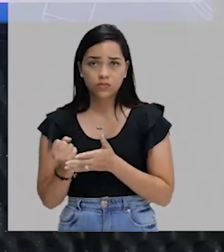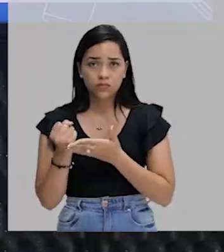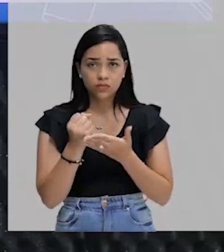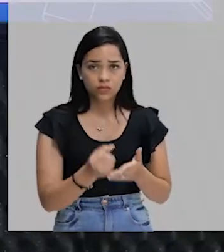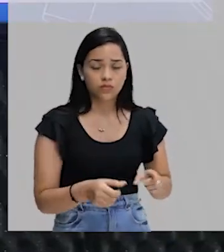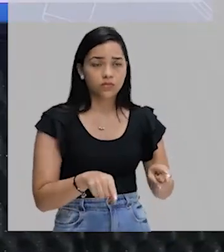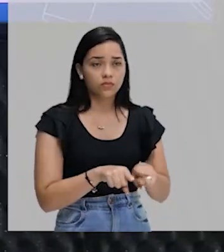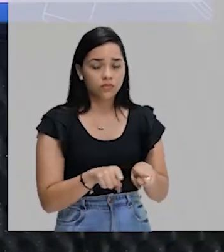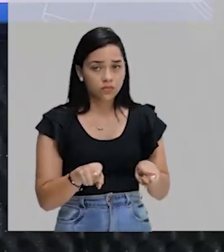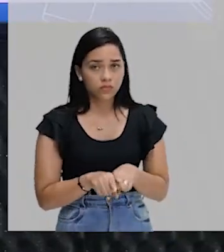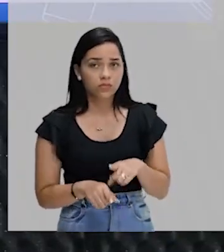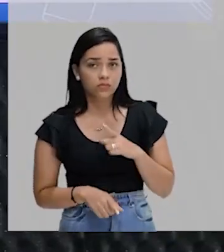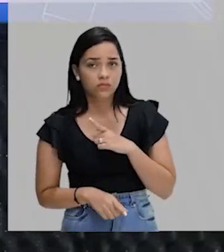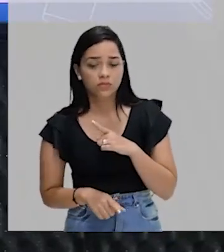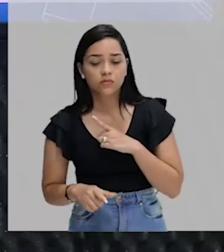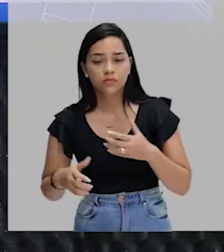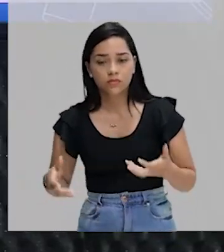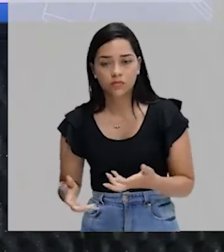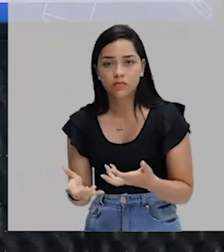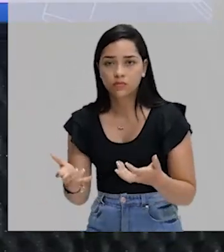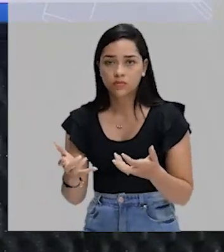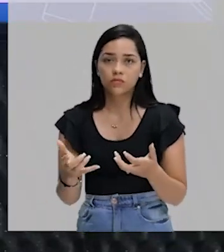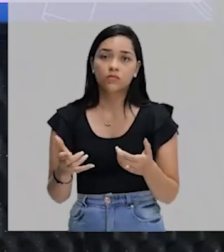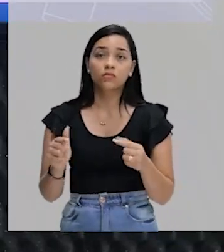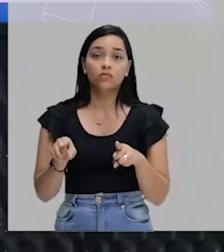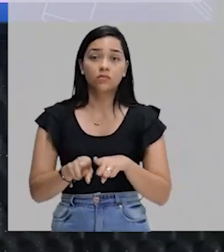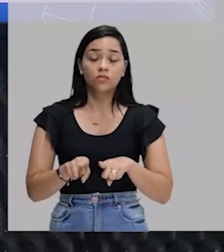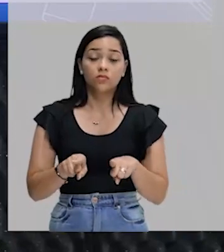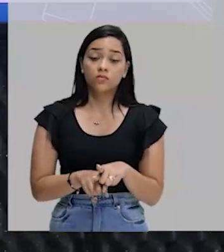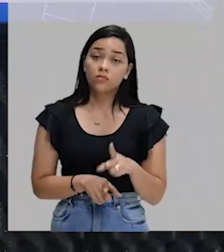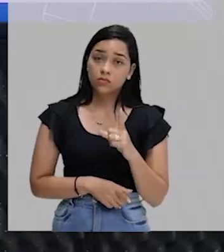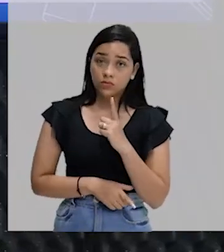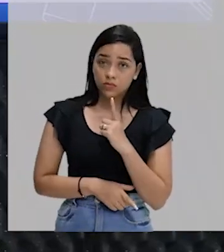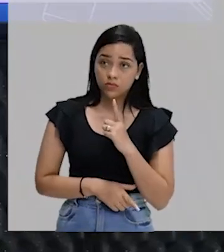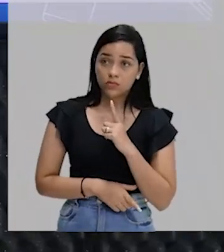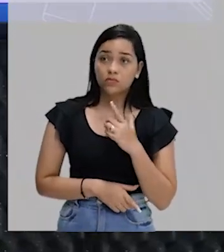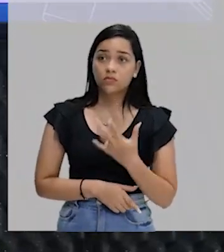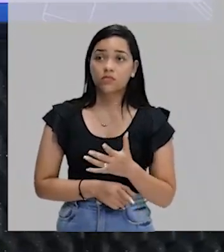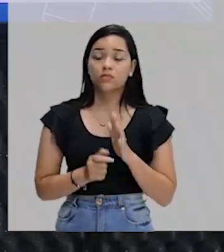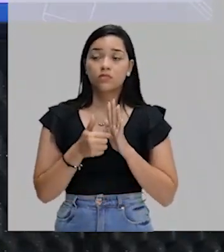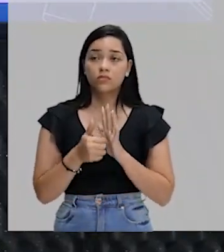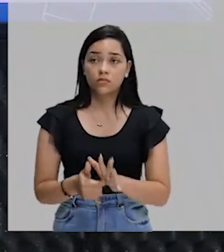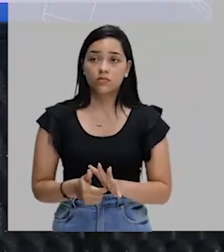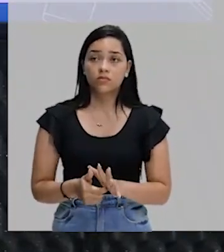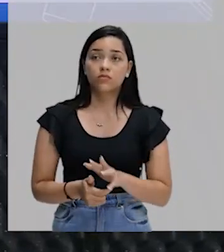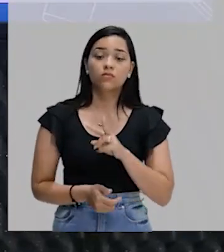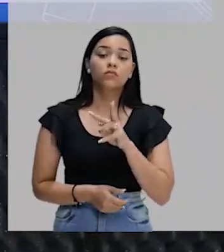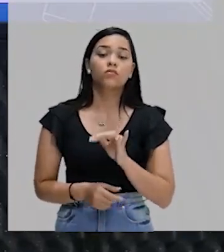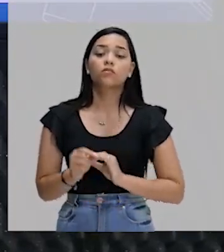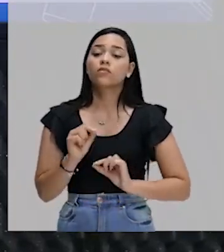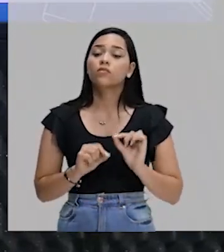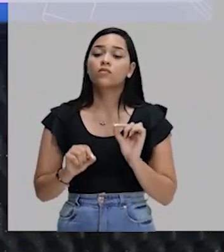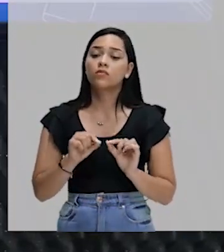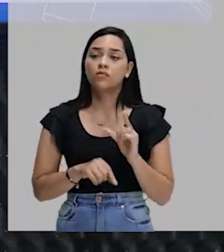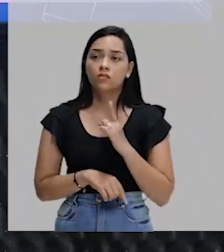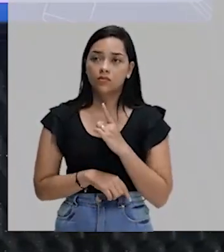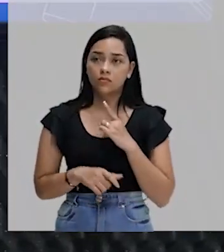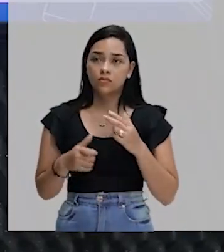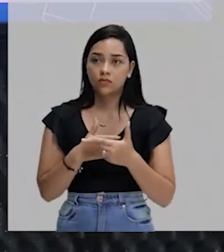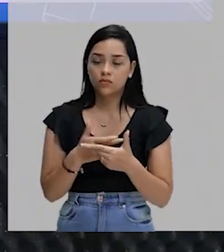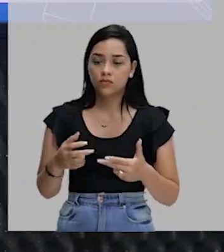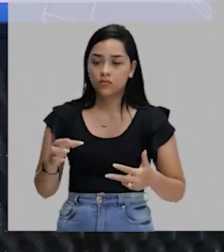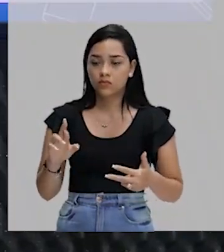jesuítas apoiam essa reação. E essa reação, evidentemente, faz com que